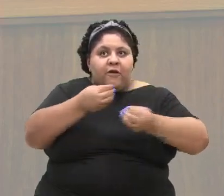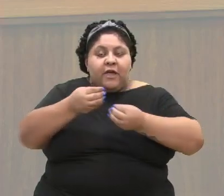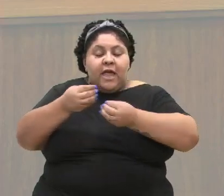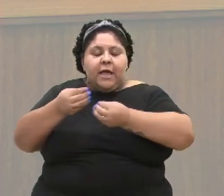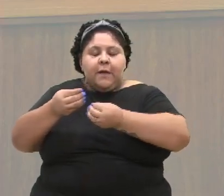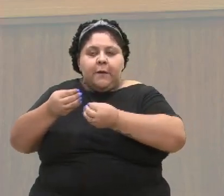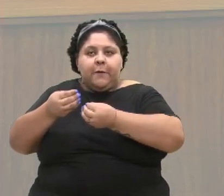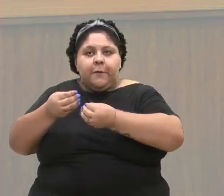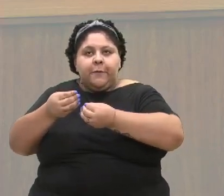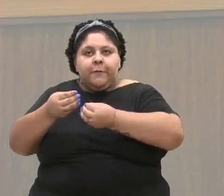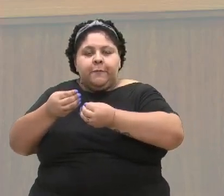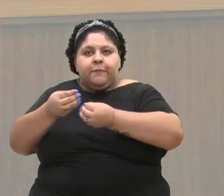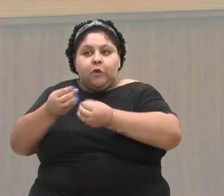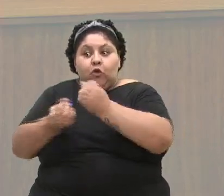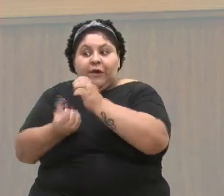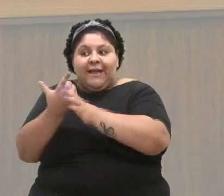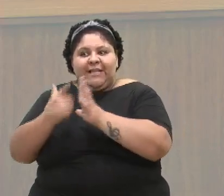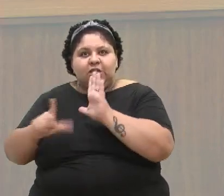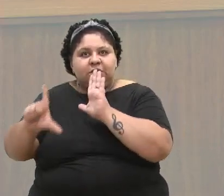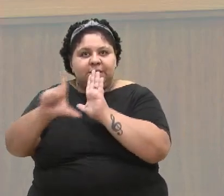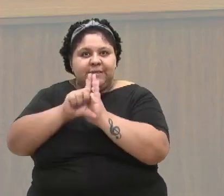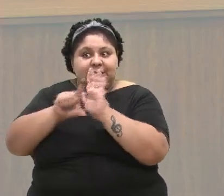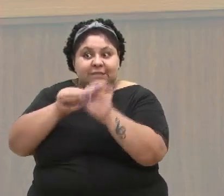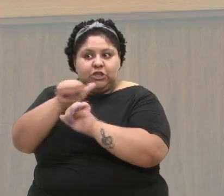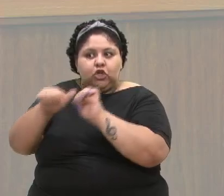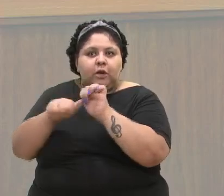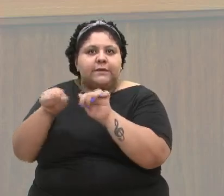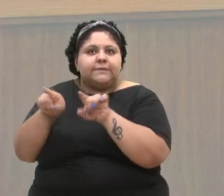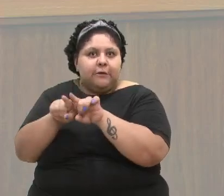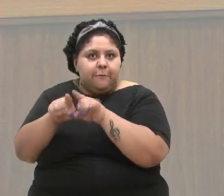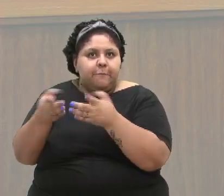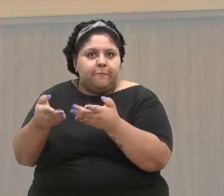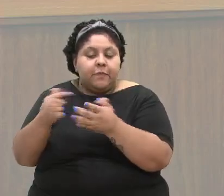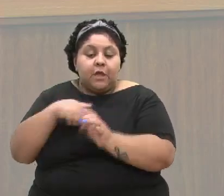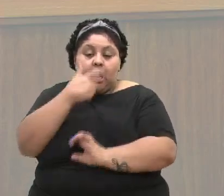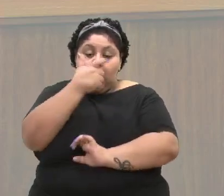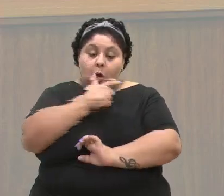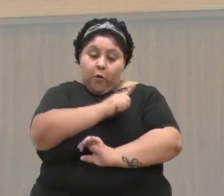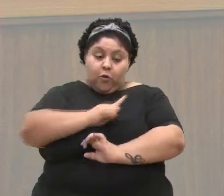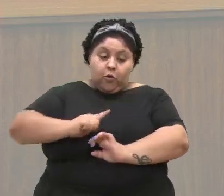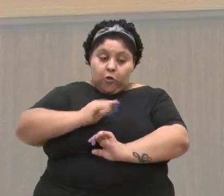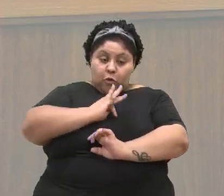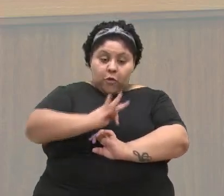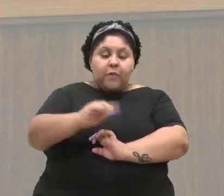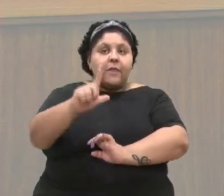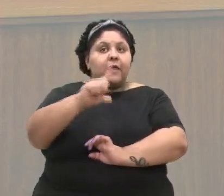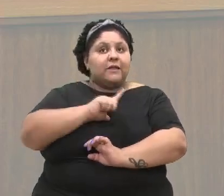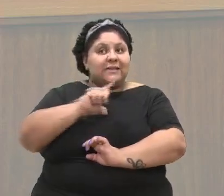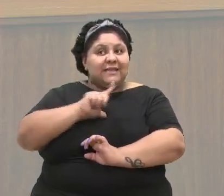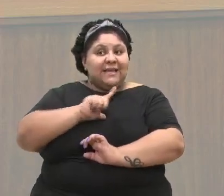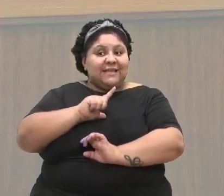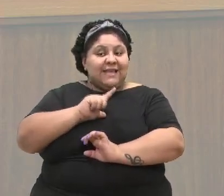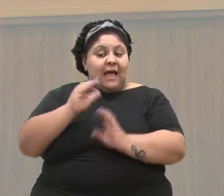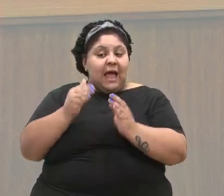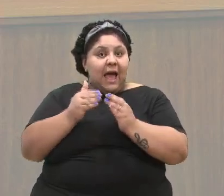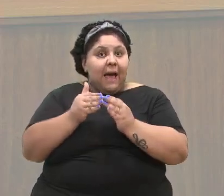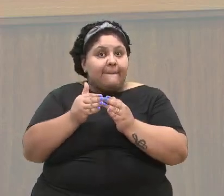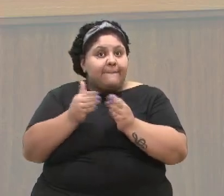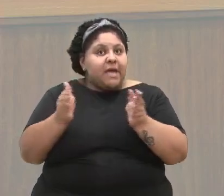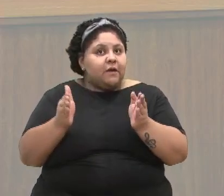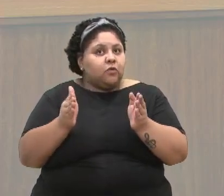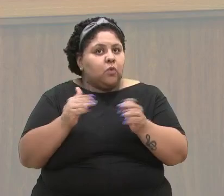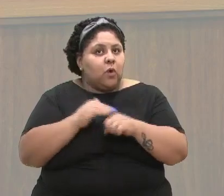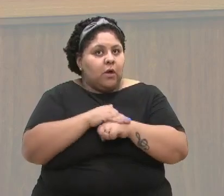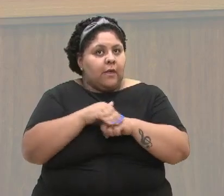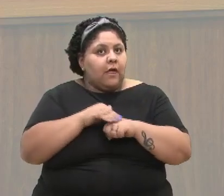proponente dessas leis, dessas modificações. Então, eu acho que o governo federal ele tem que estar aberto ao diálogo,